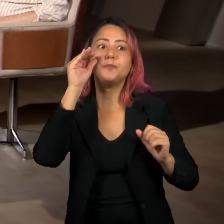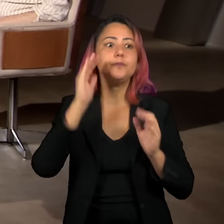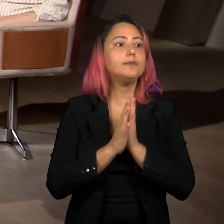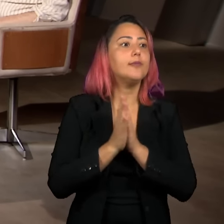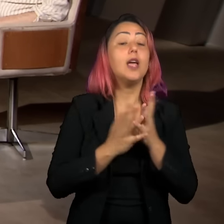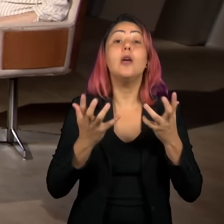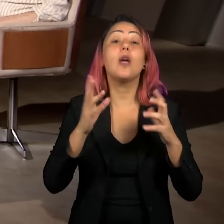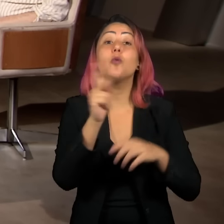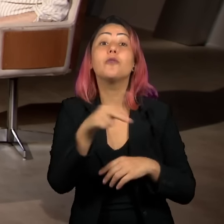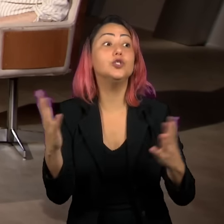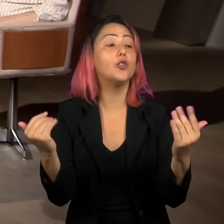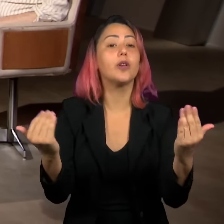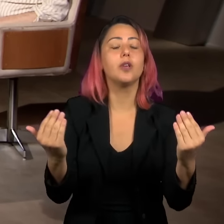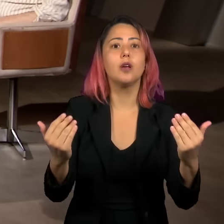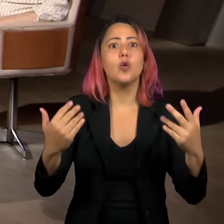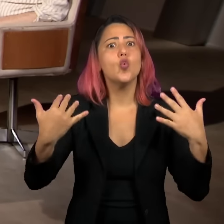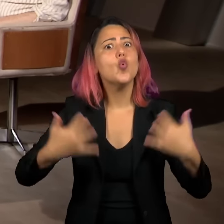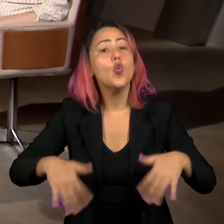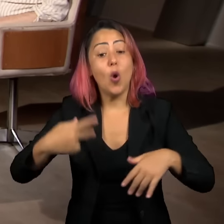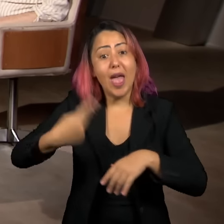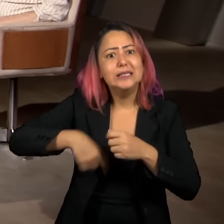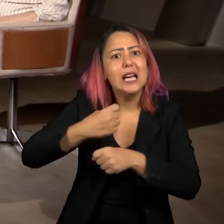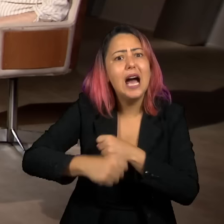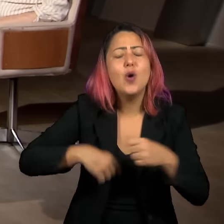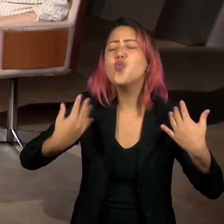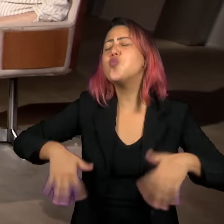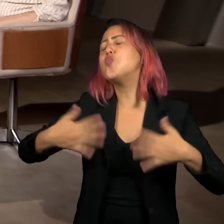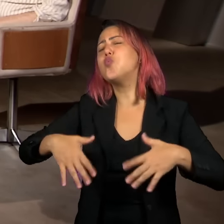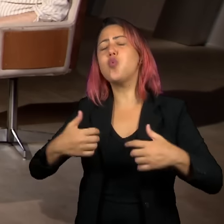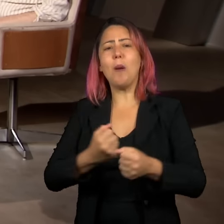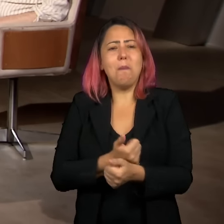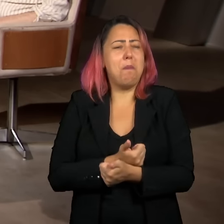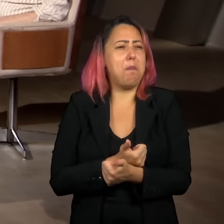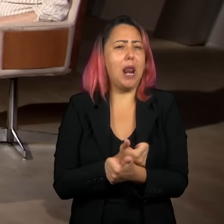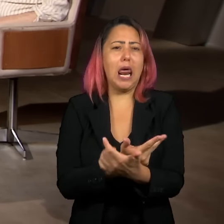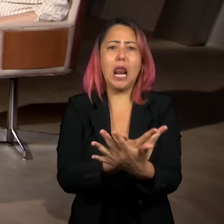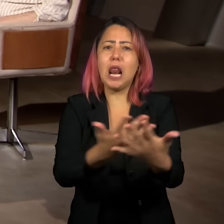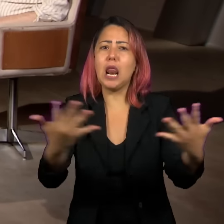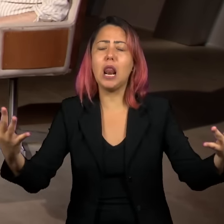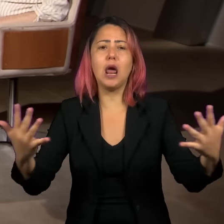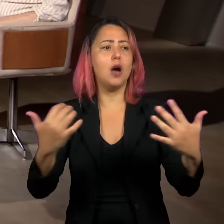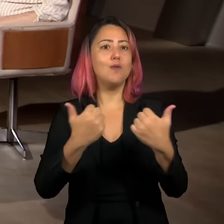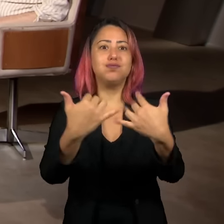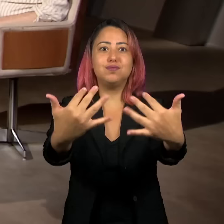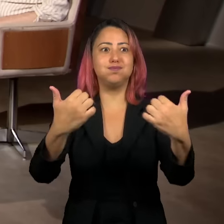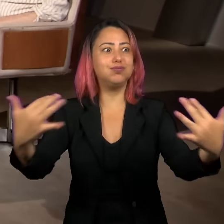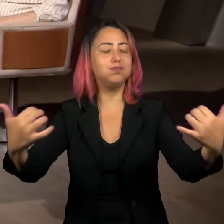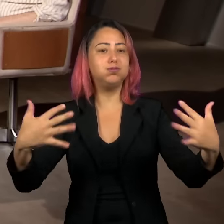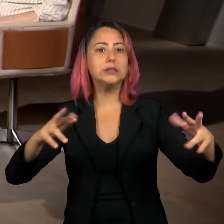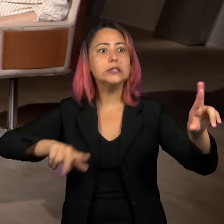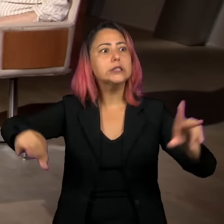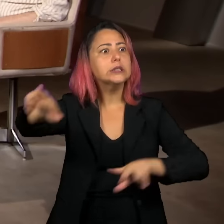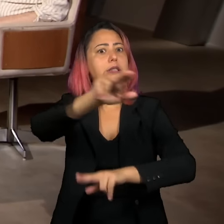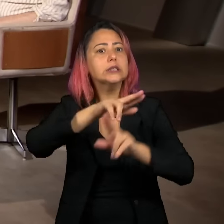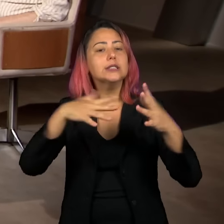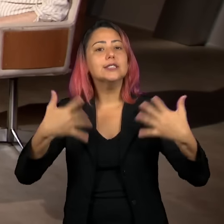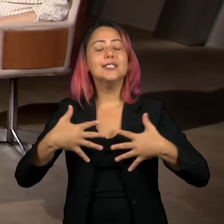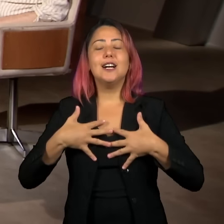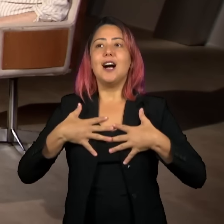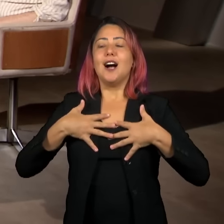de ver que tin muitos professores centenas de professores no Congresso para fazer informática na educação né e eu acredito que isso se